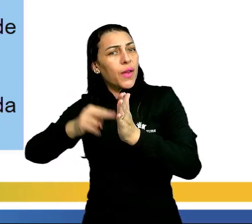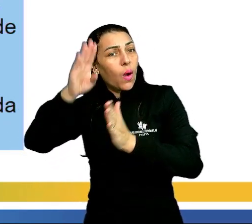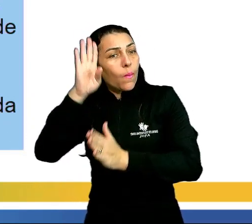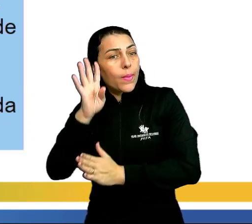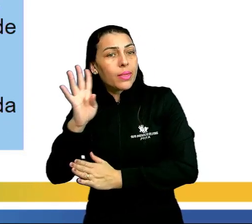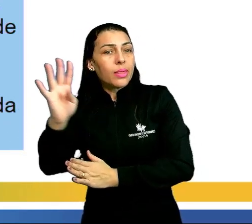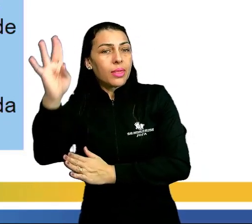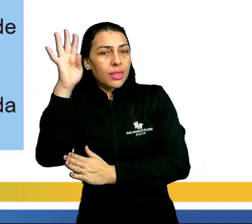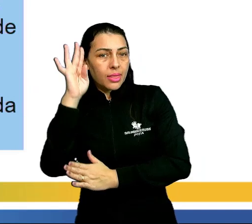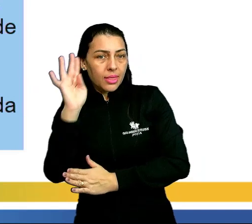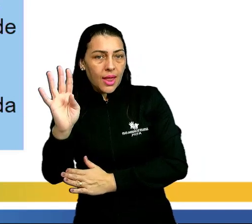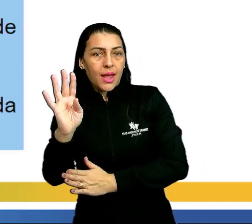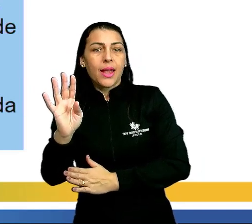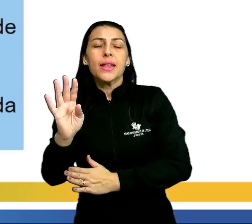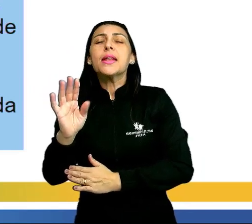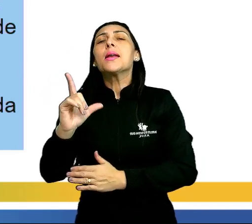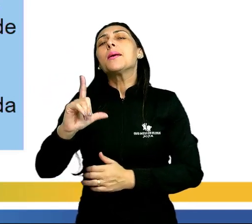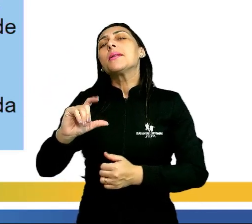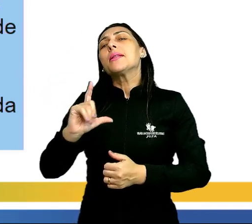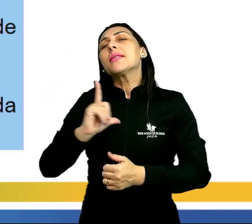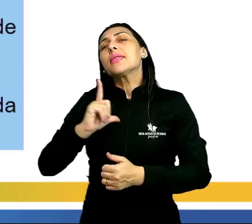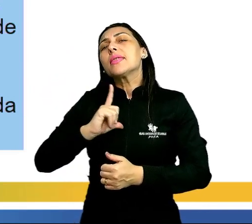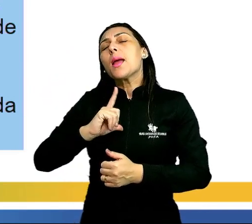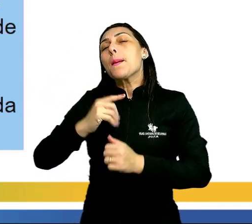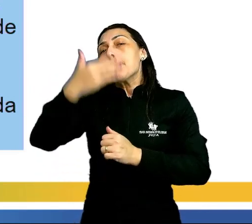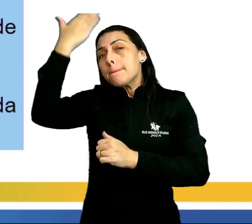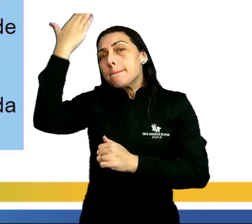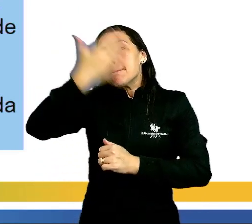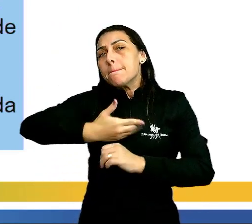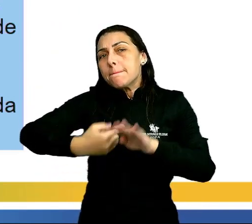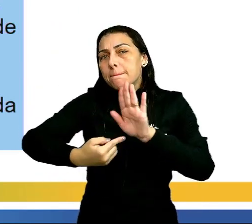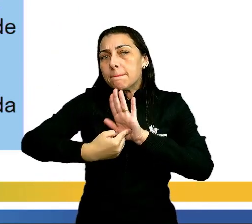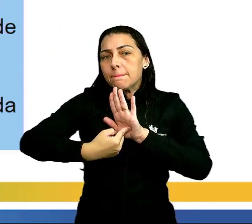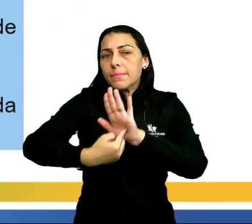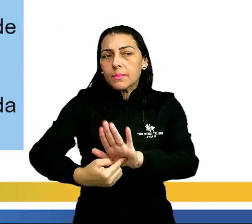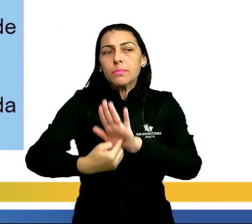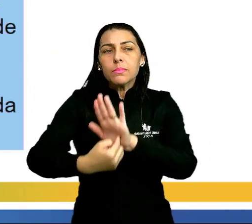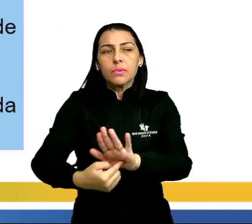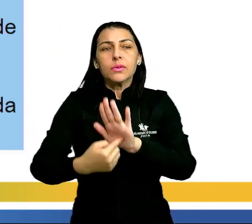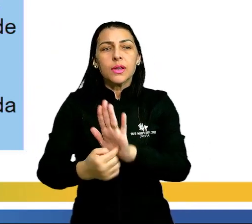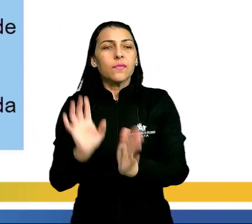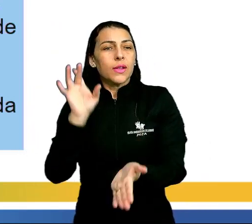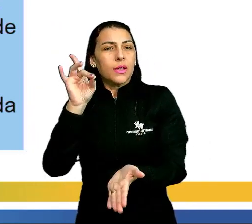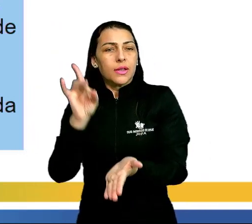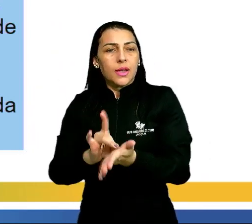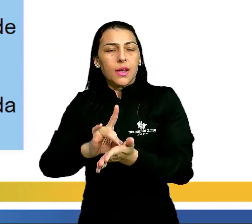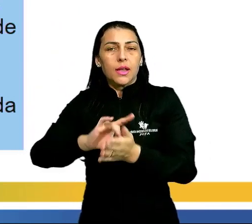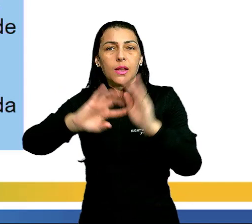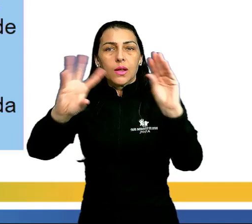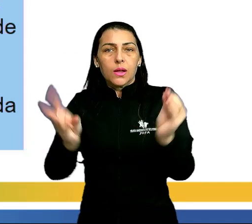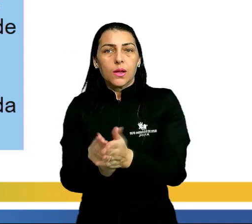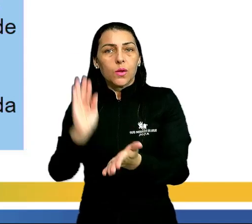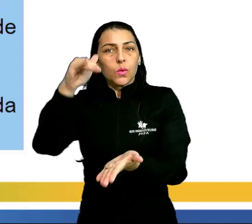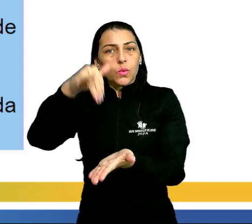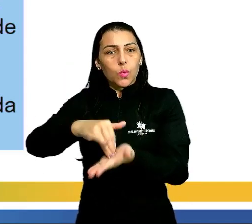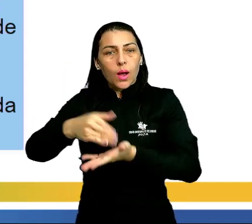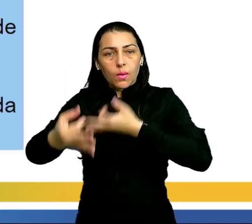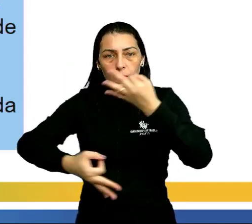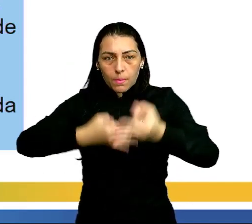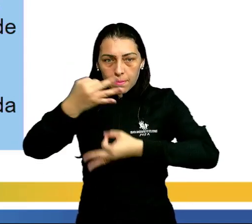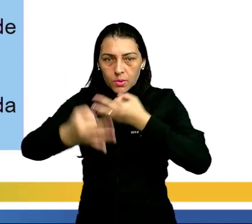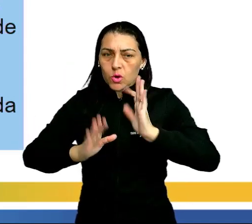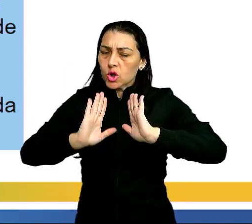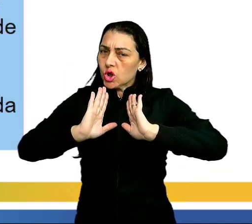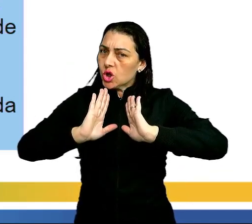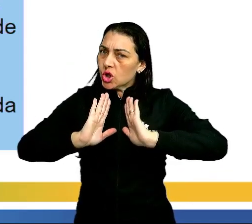consiste? Então, consiste em afirmar que uma tese que se pretende demonstrar verdadeira na conclusão do